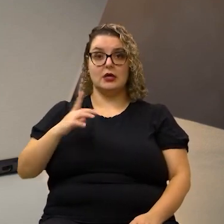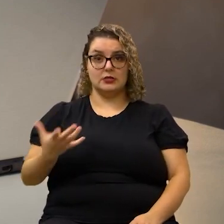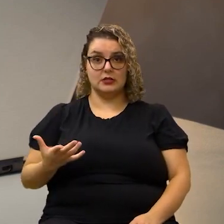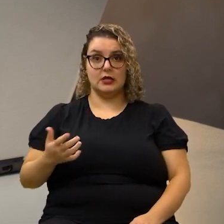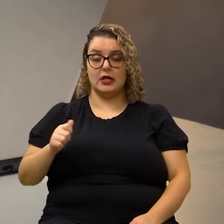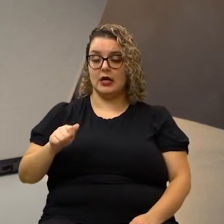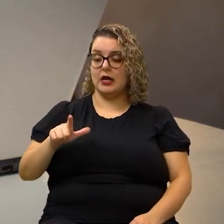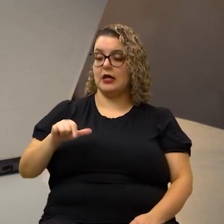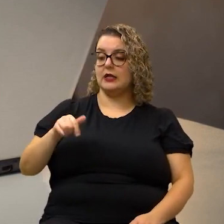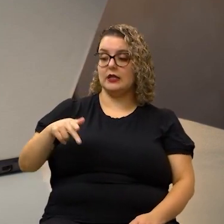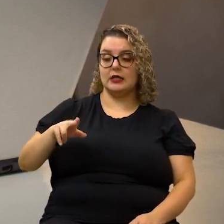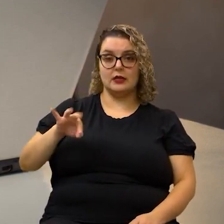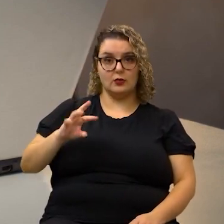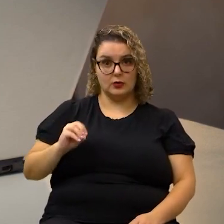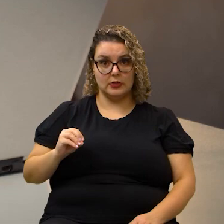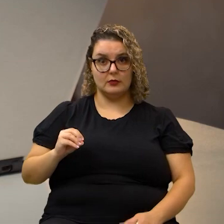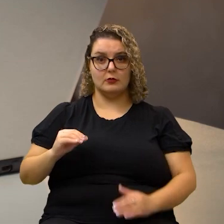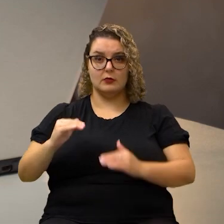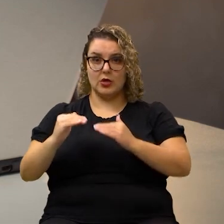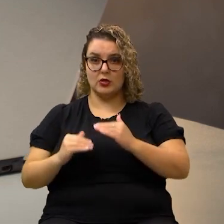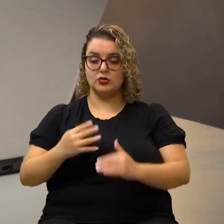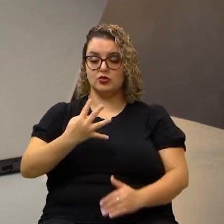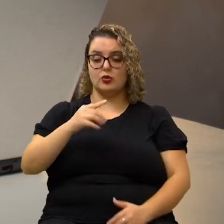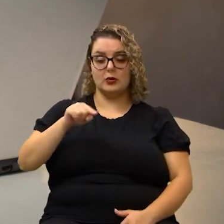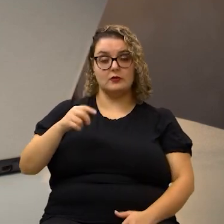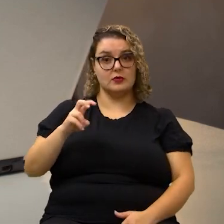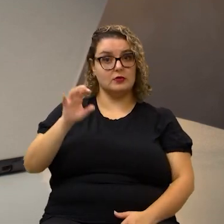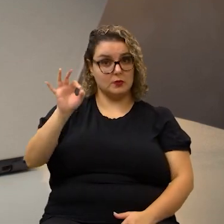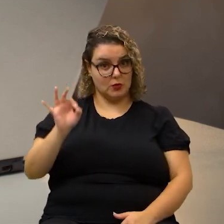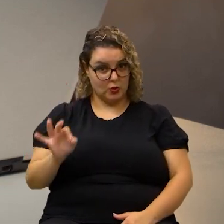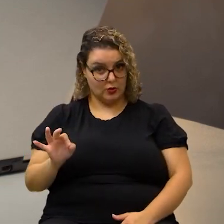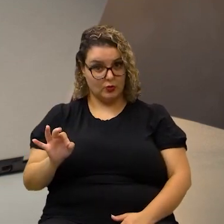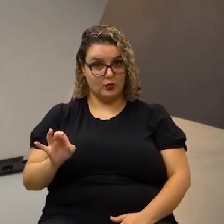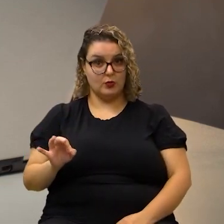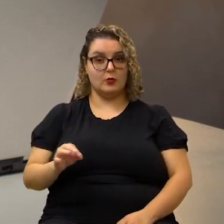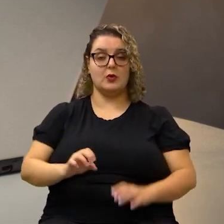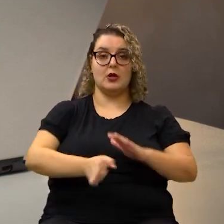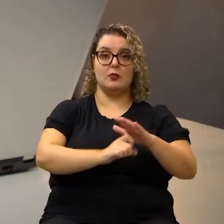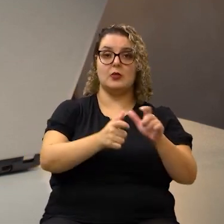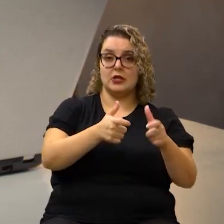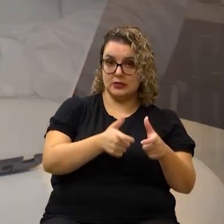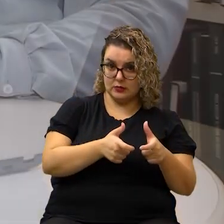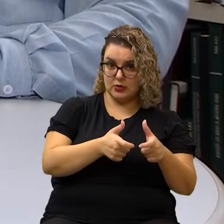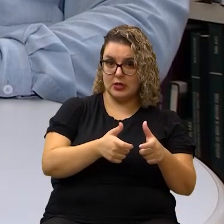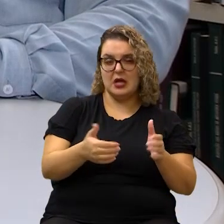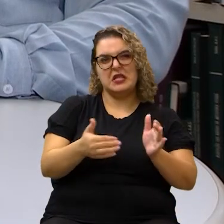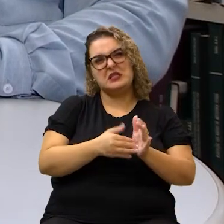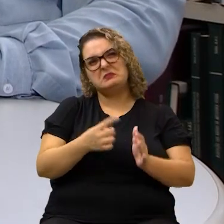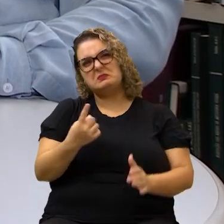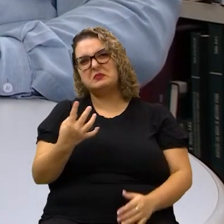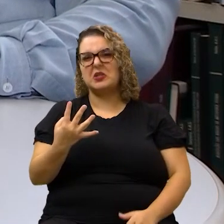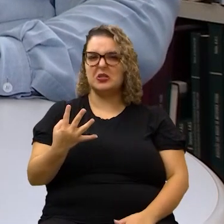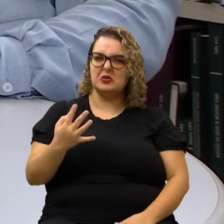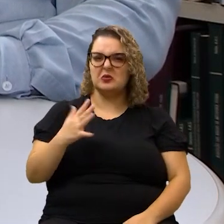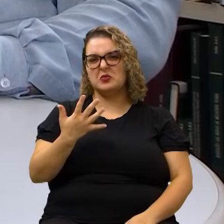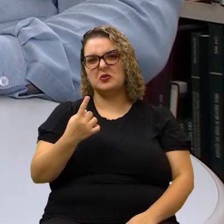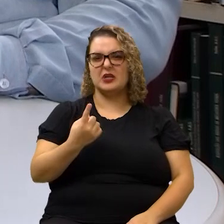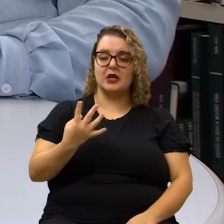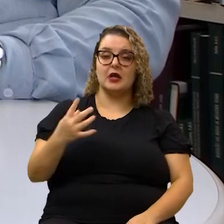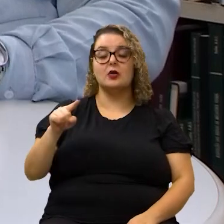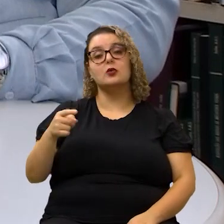tem as alíquotas, começando com uma alíquota mais baixa de 4,5% para a microempresa, chegando ali até 14,